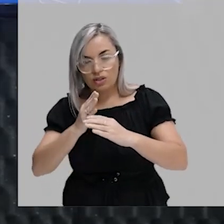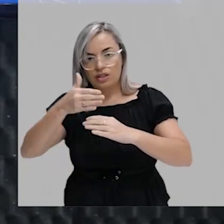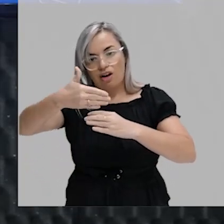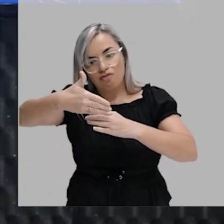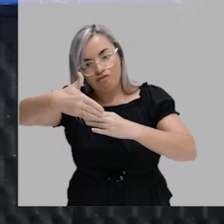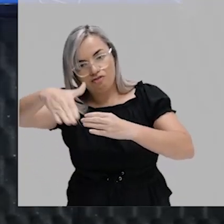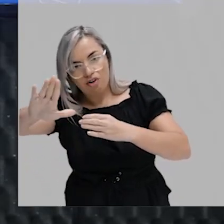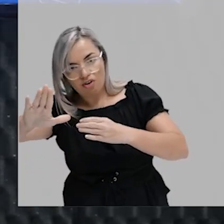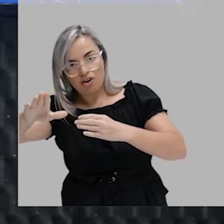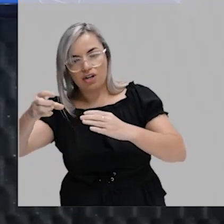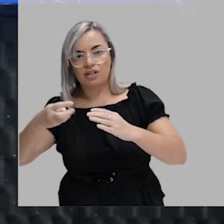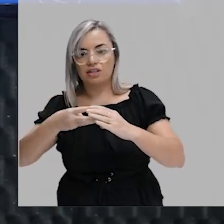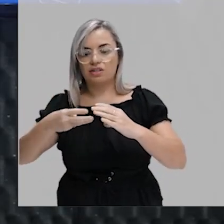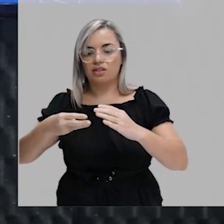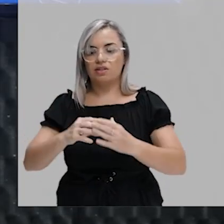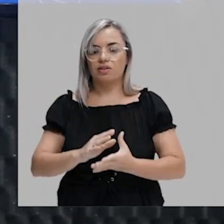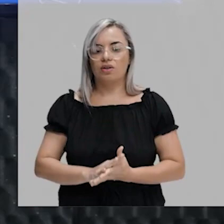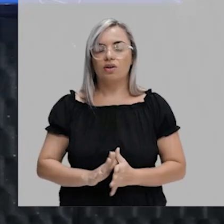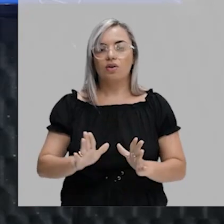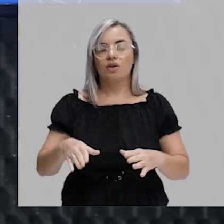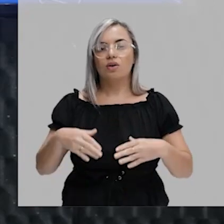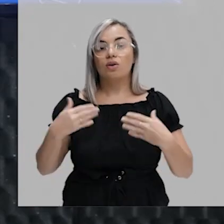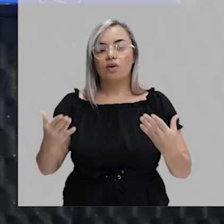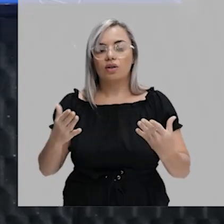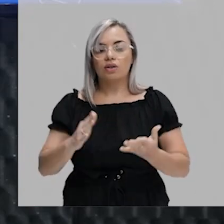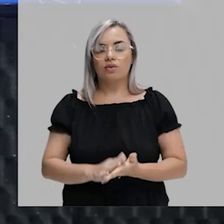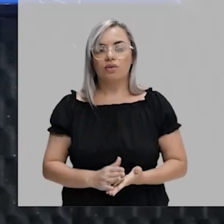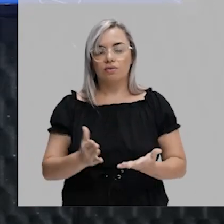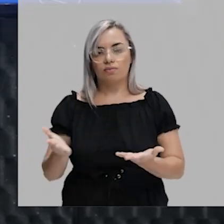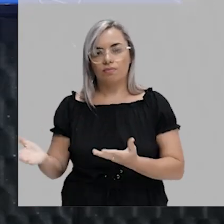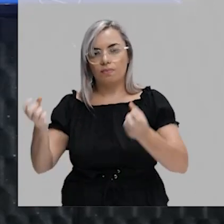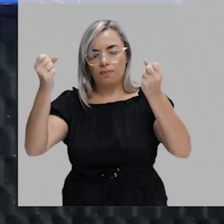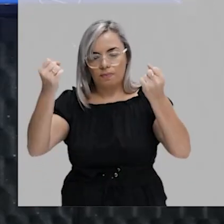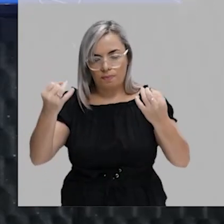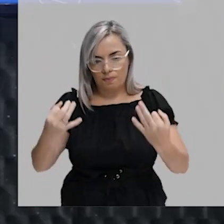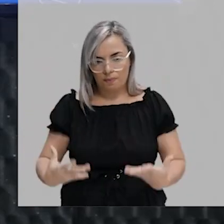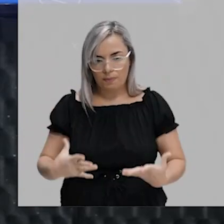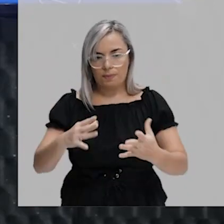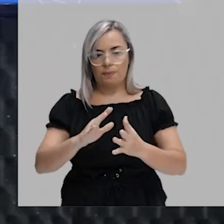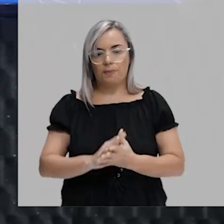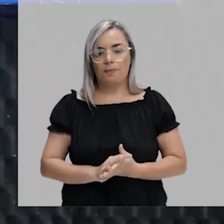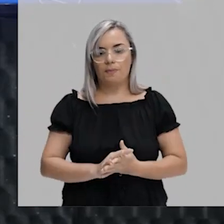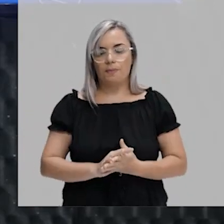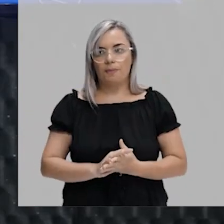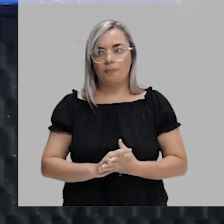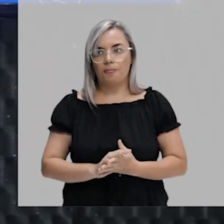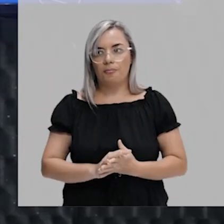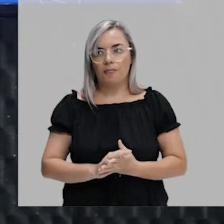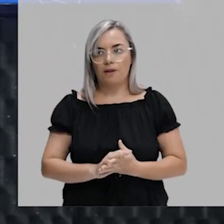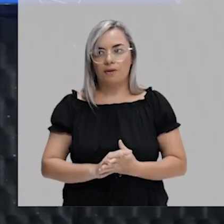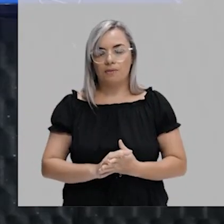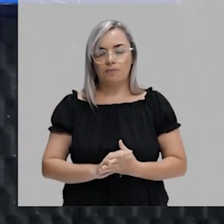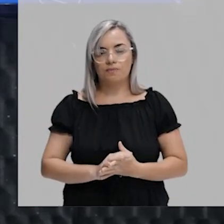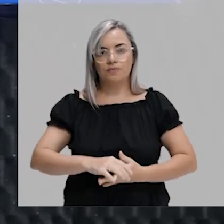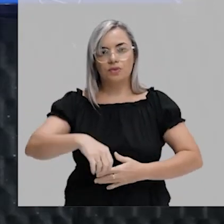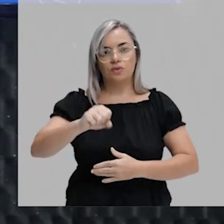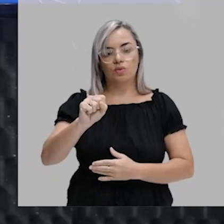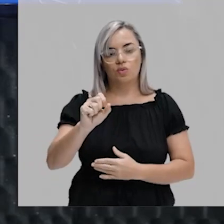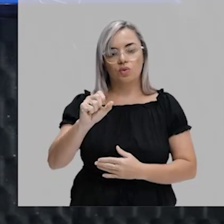fora da célula. Então, o que é a difusão? É quando esse soluto aqui, ó, que